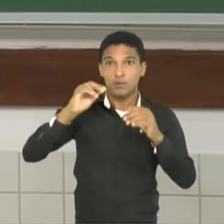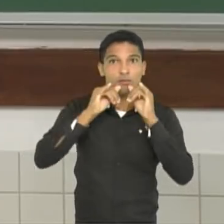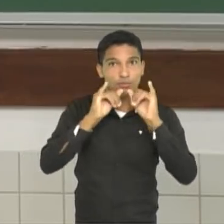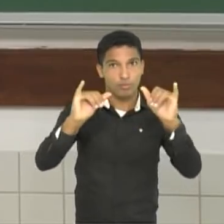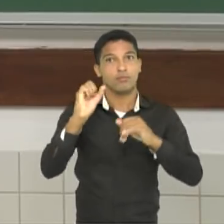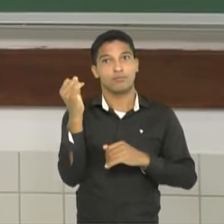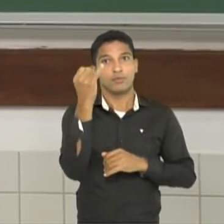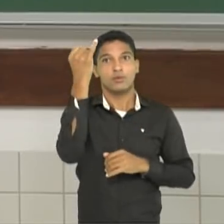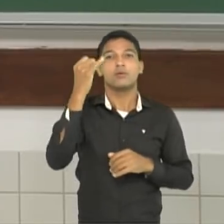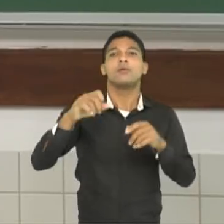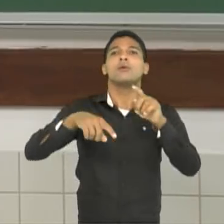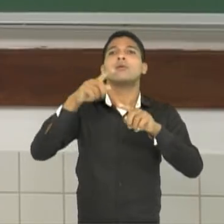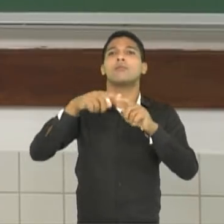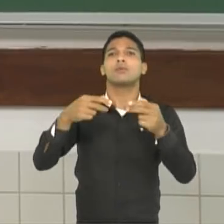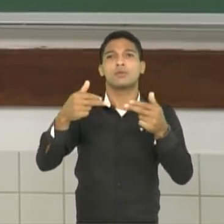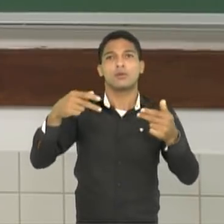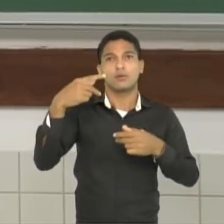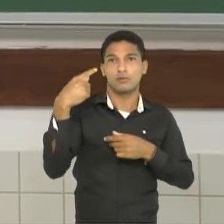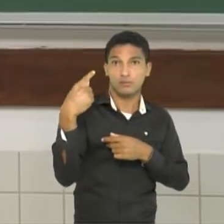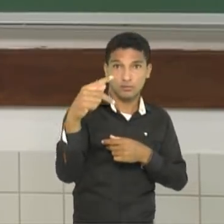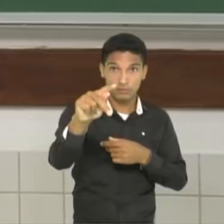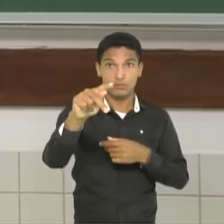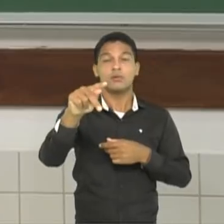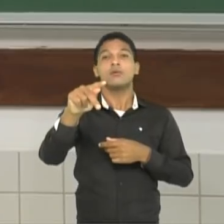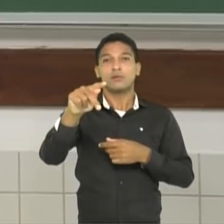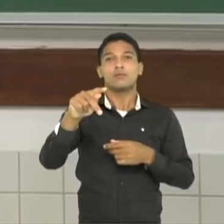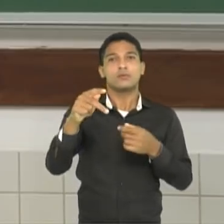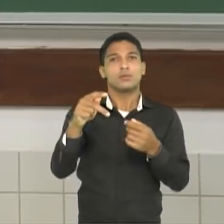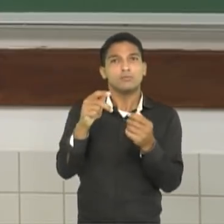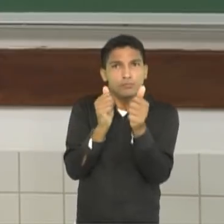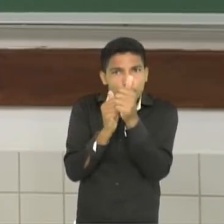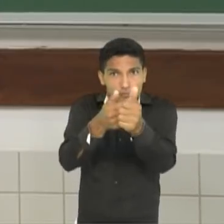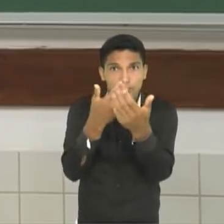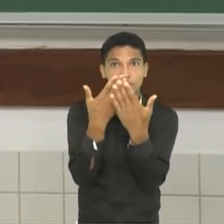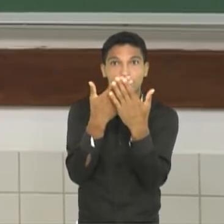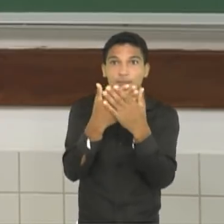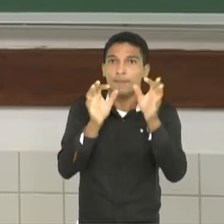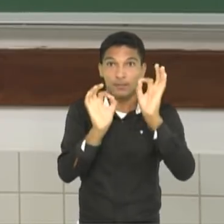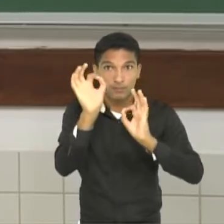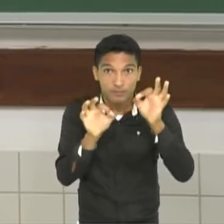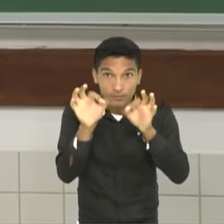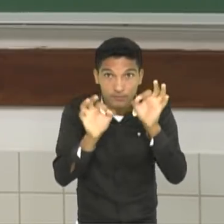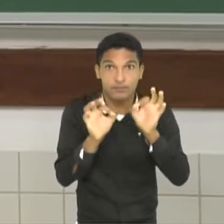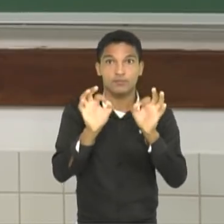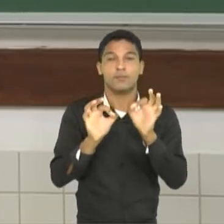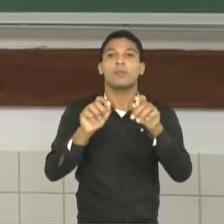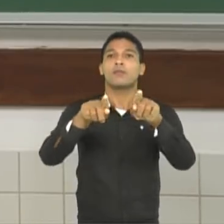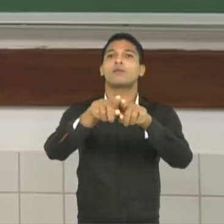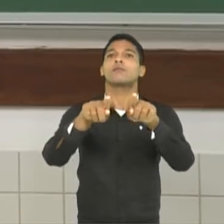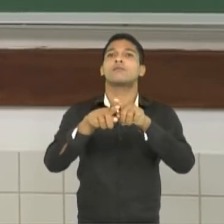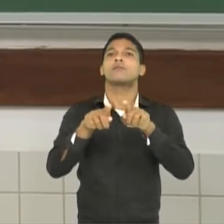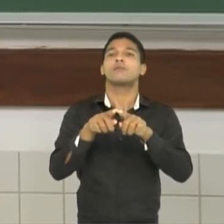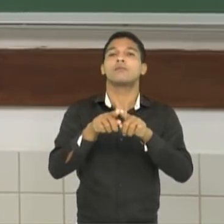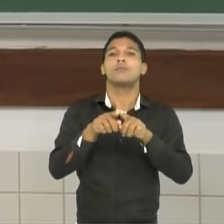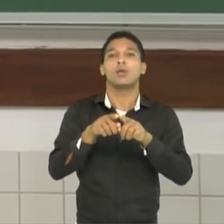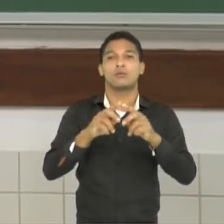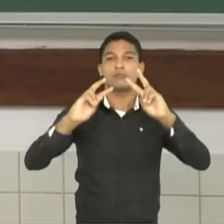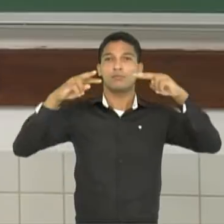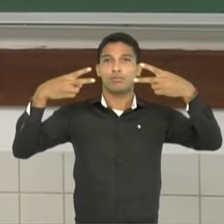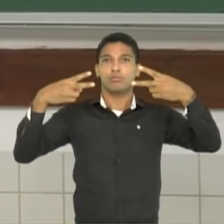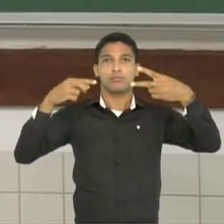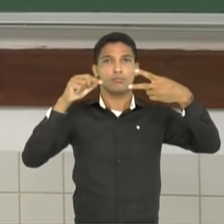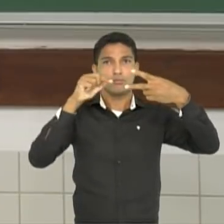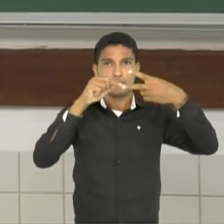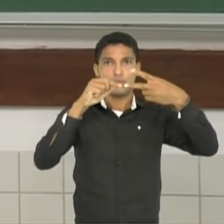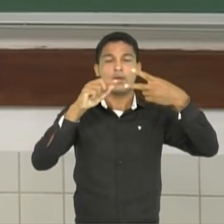de vocês aí em mãos para acompanhar a aula, se organizar direitinho. Também entrar no link número 1 lá e realizar